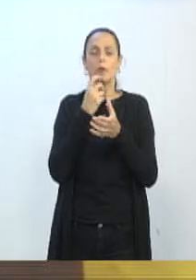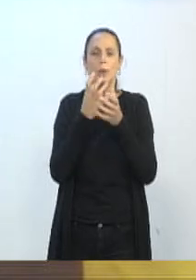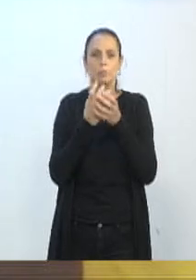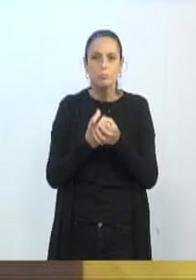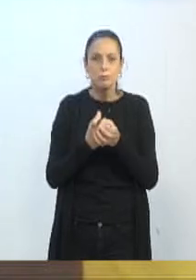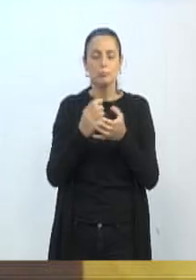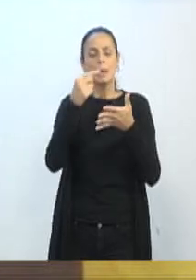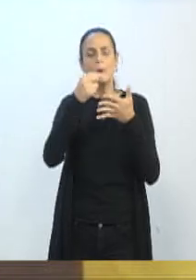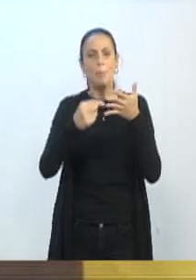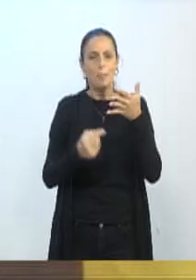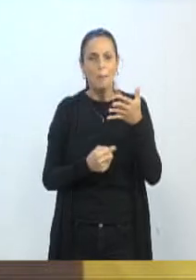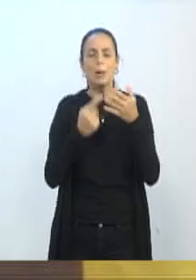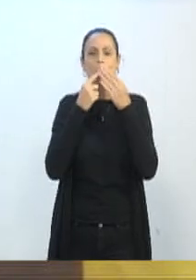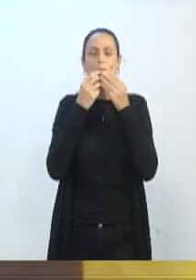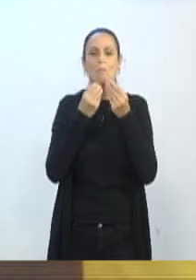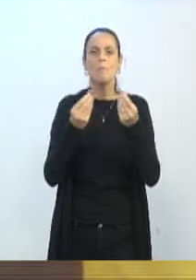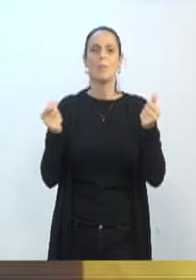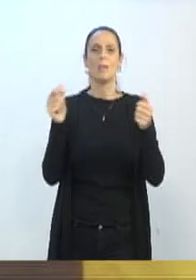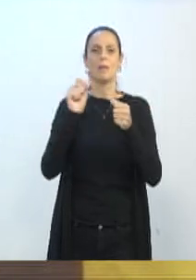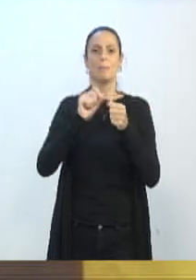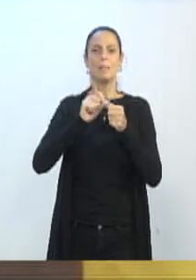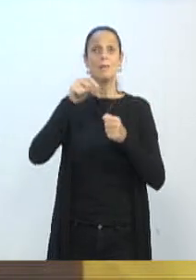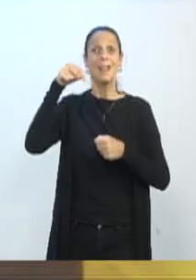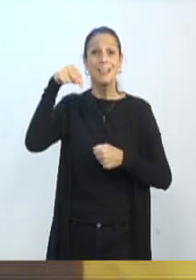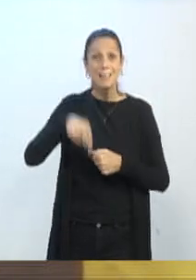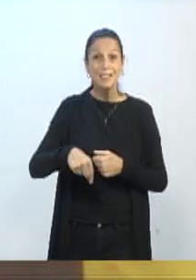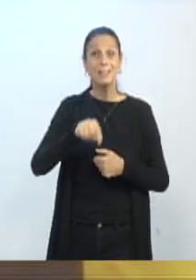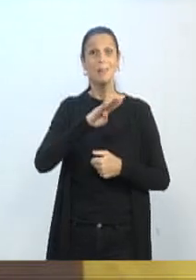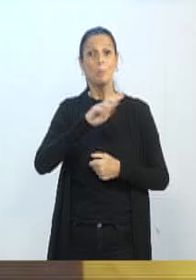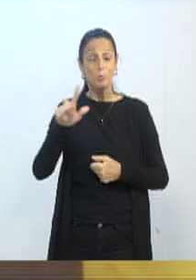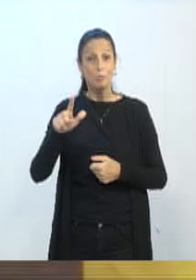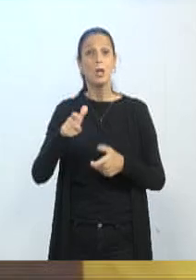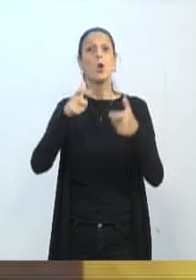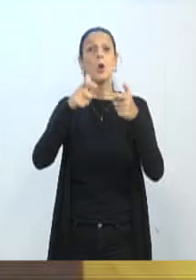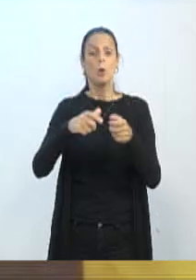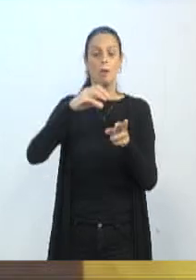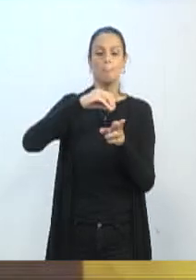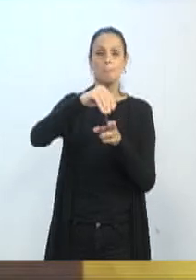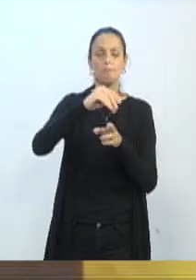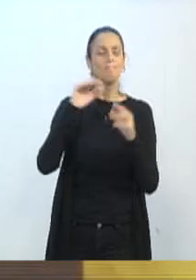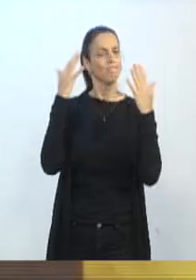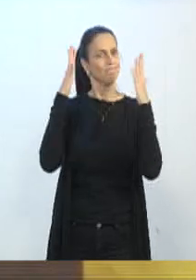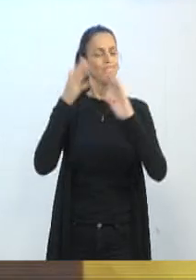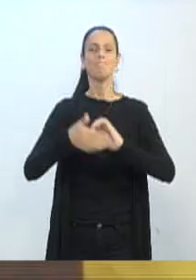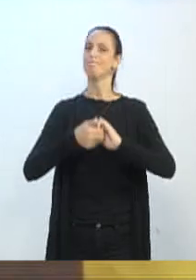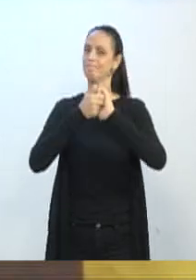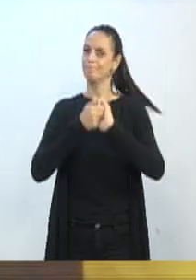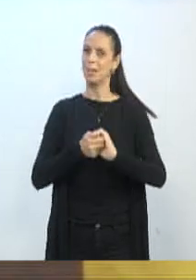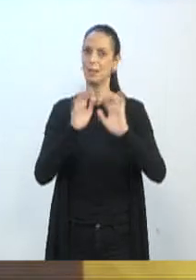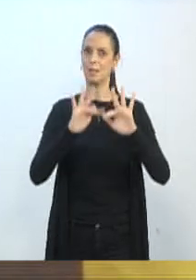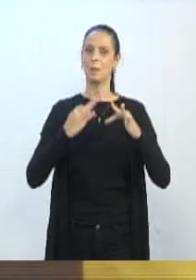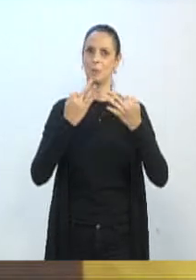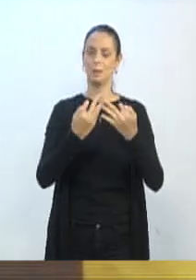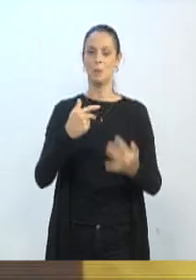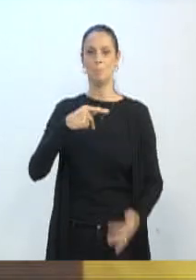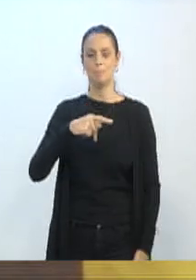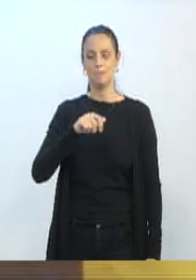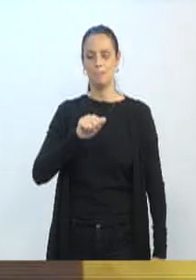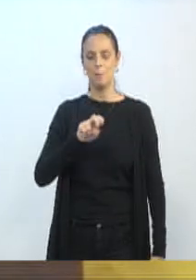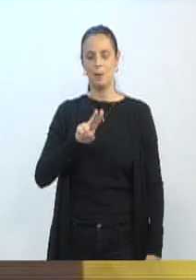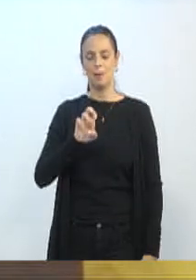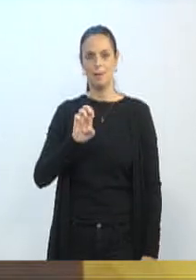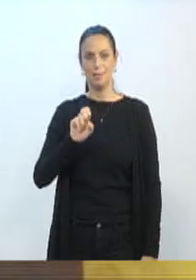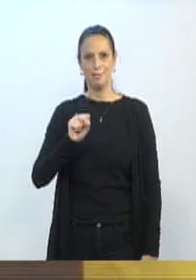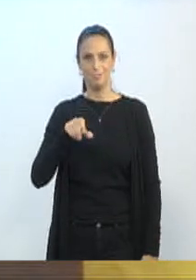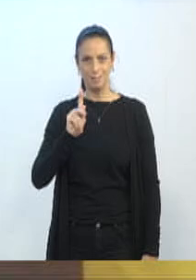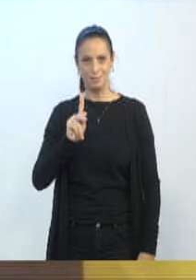sabores produzidos na região da Nova Russa então quero aqui mais uma vez parabenizar a família paves eu quero aqui